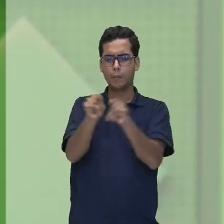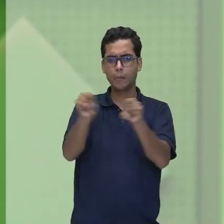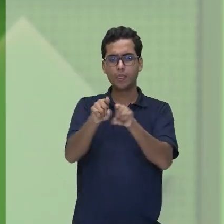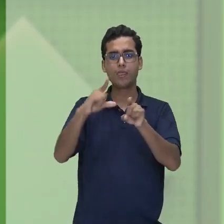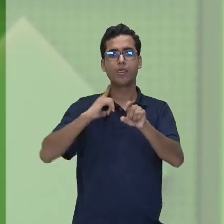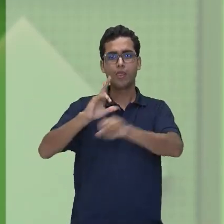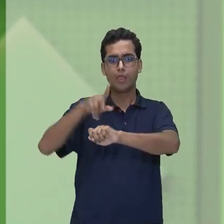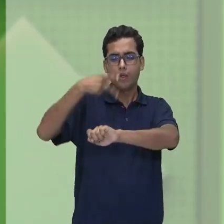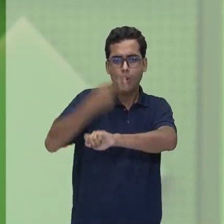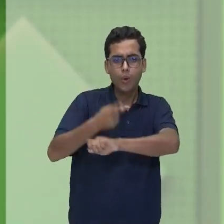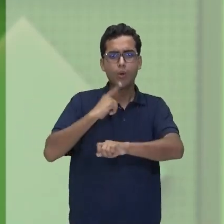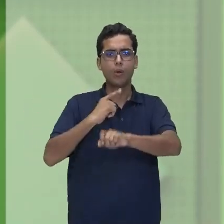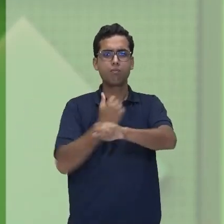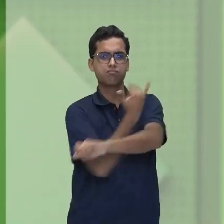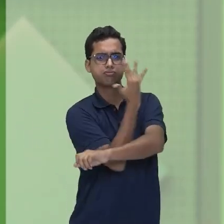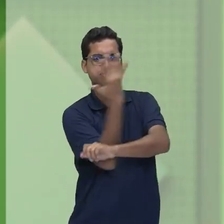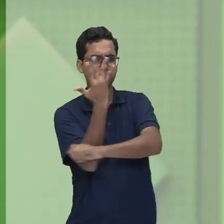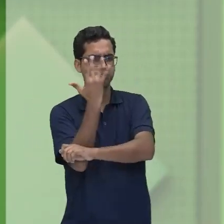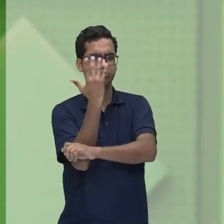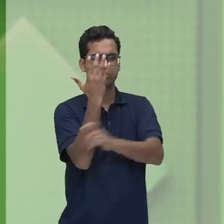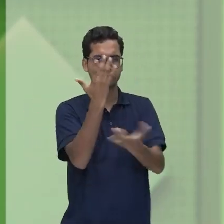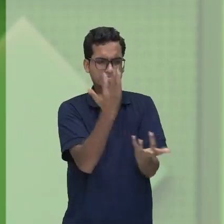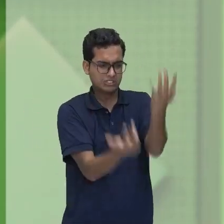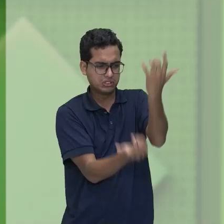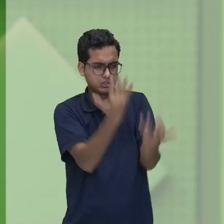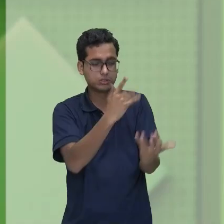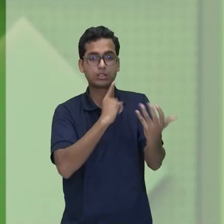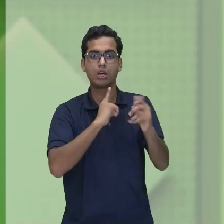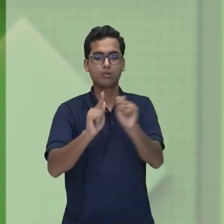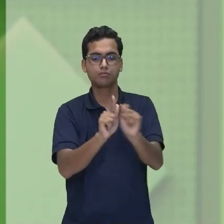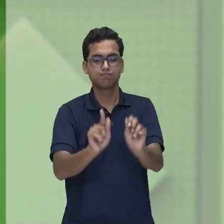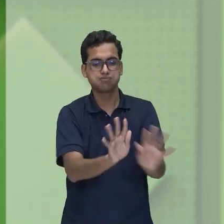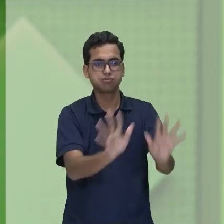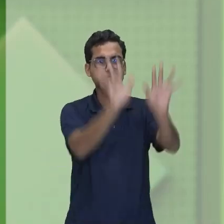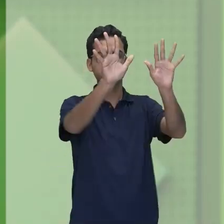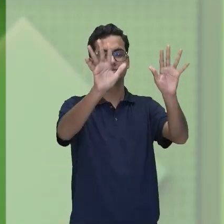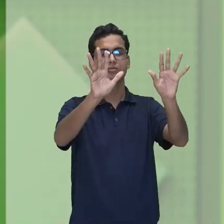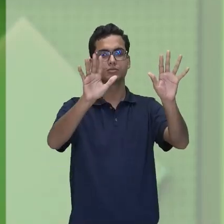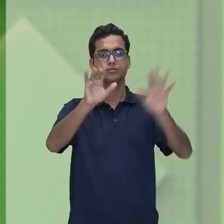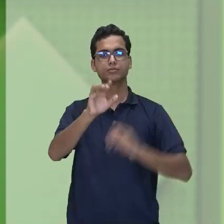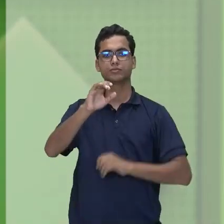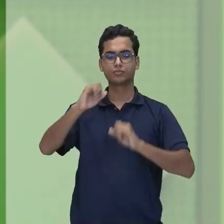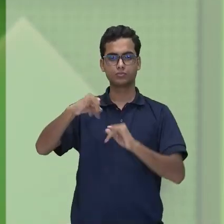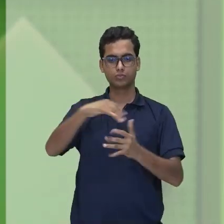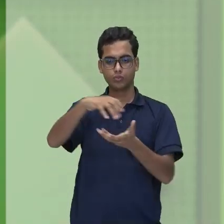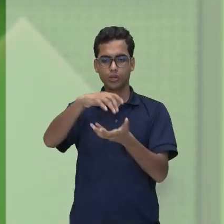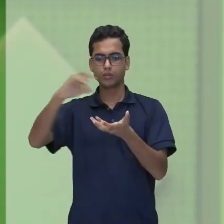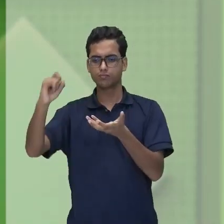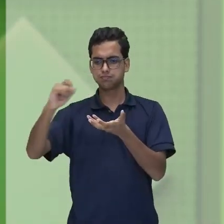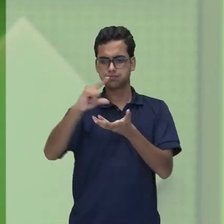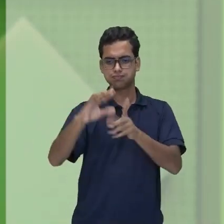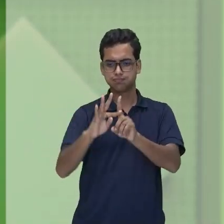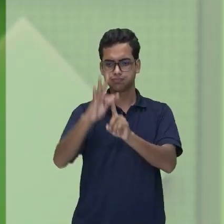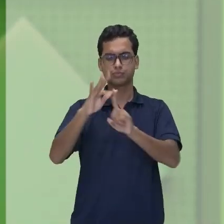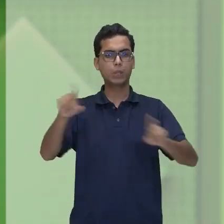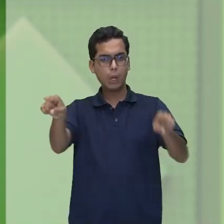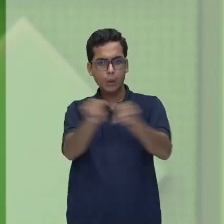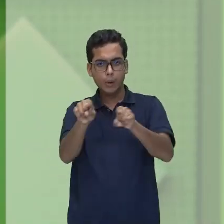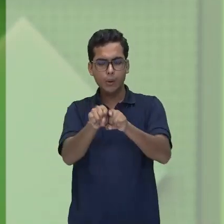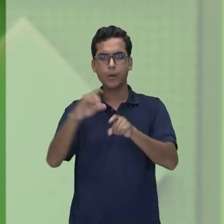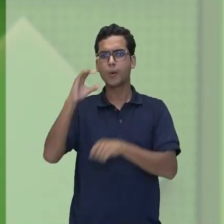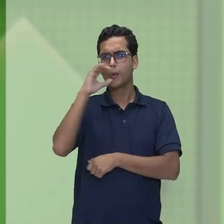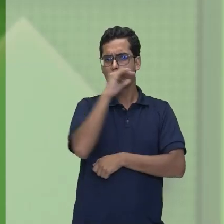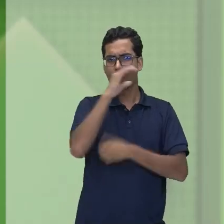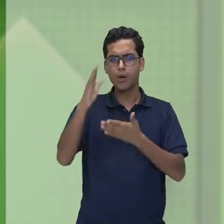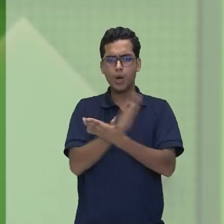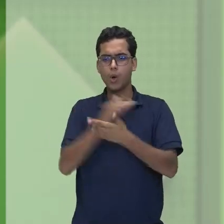gerar mais ainda gases de efeito estufa para a atmosfera. Em algumas regiões, por exemplo, existe o desmatamento para a criação